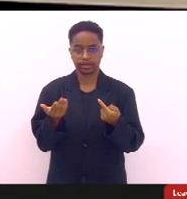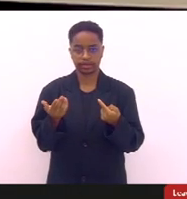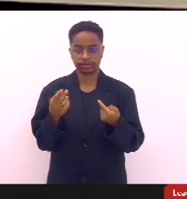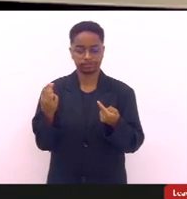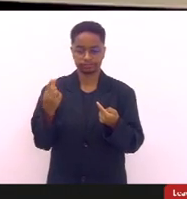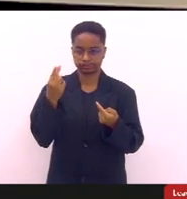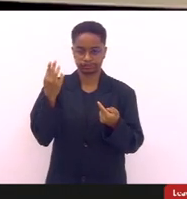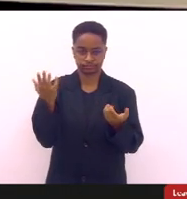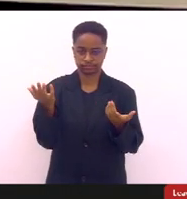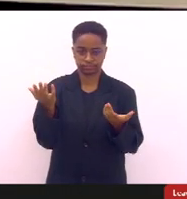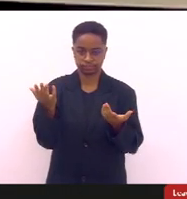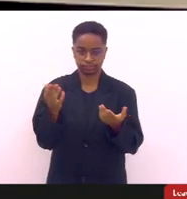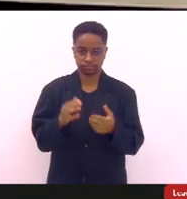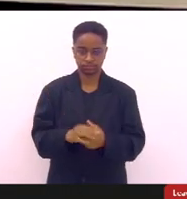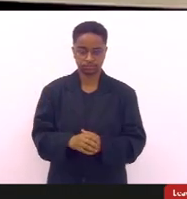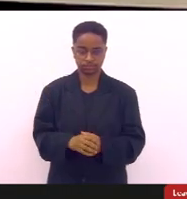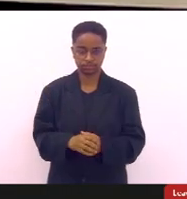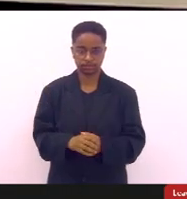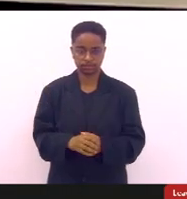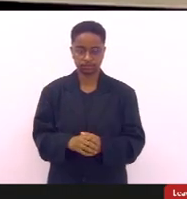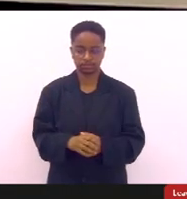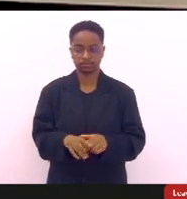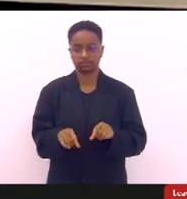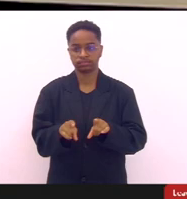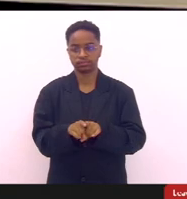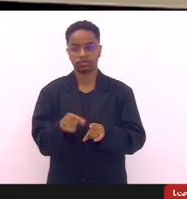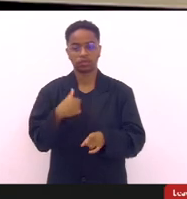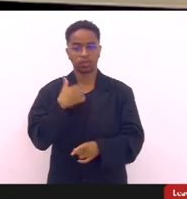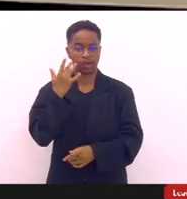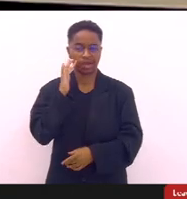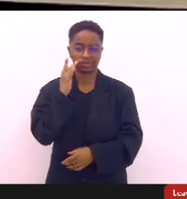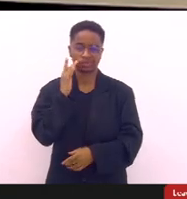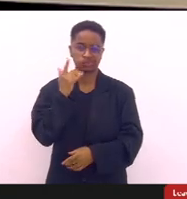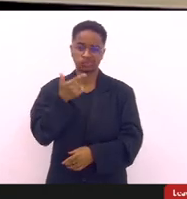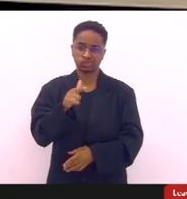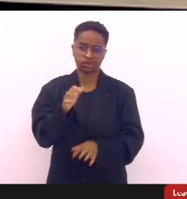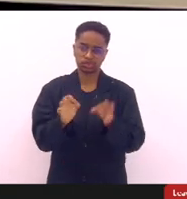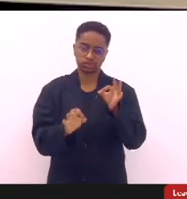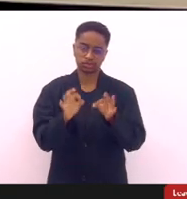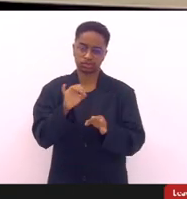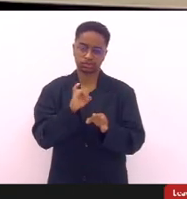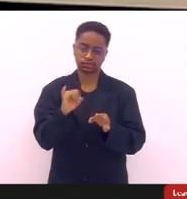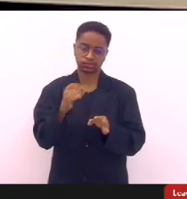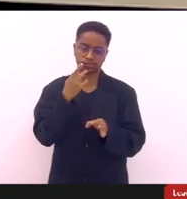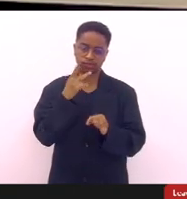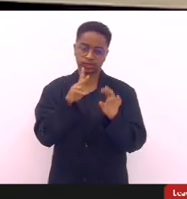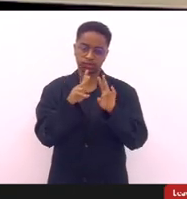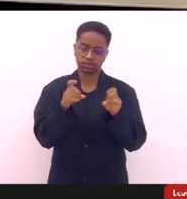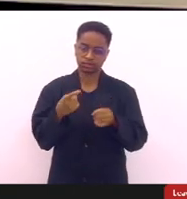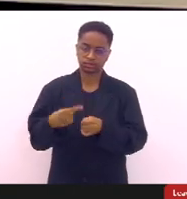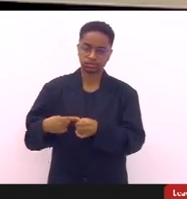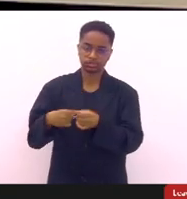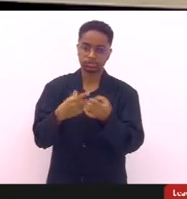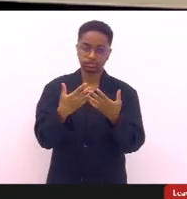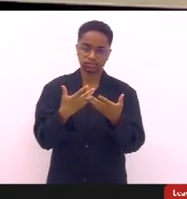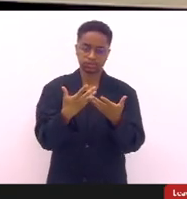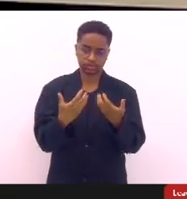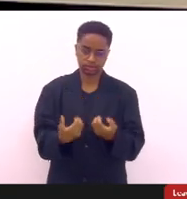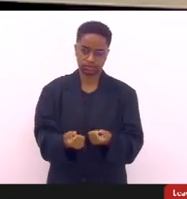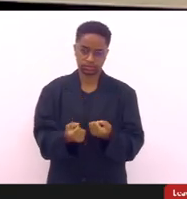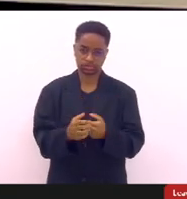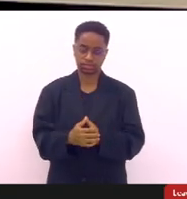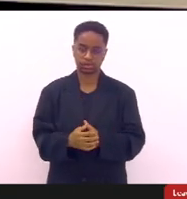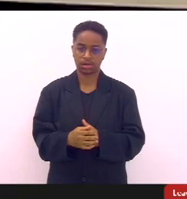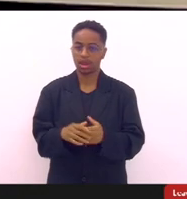incabível, né? E eu acho que é inclusive injusto em relação aos municípios que fizeram a adesão. A